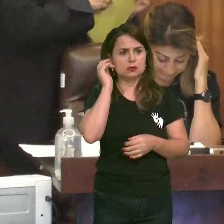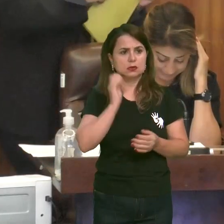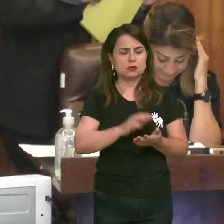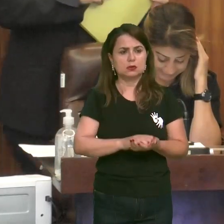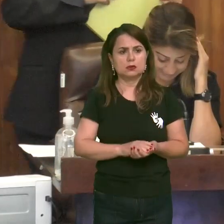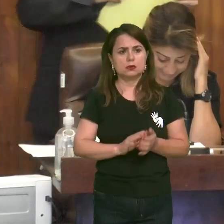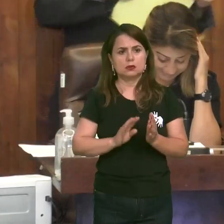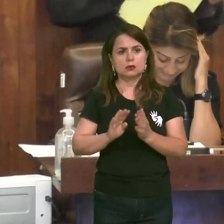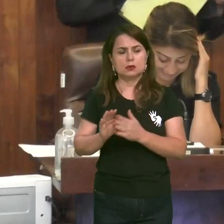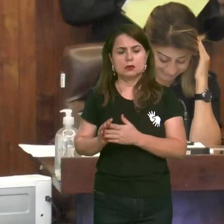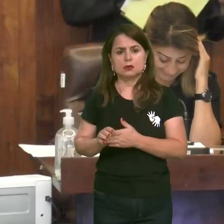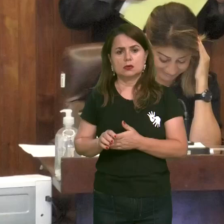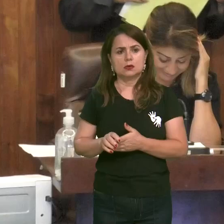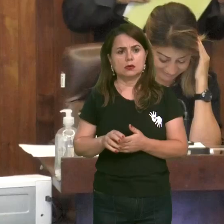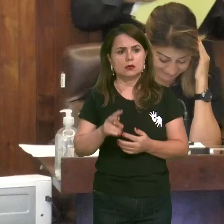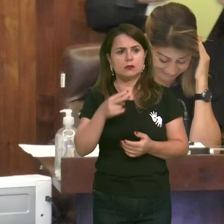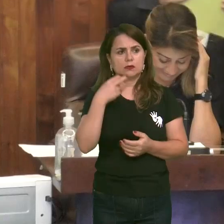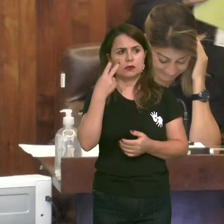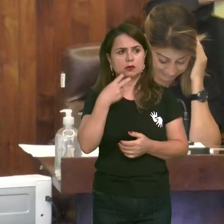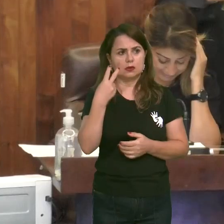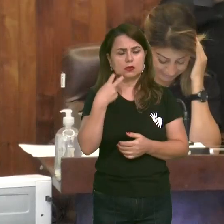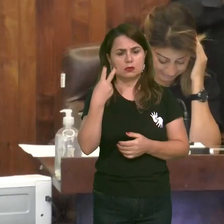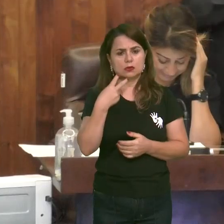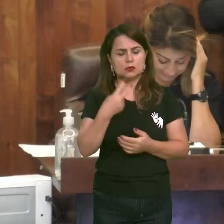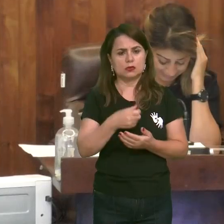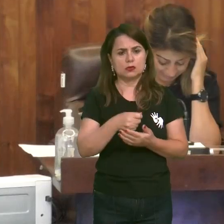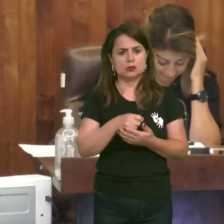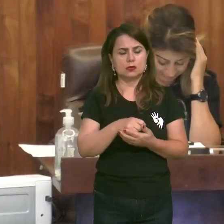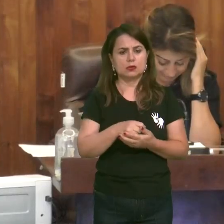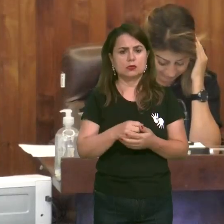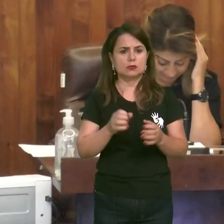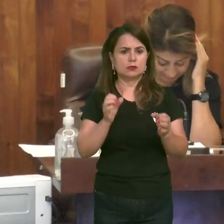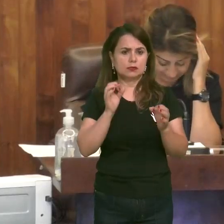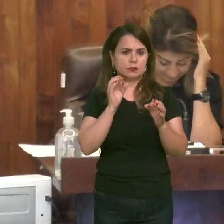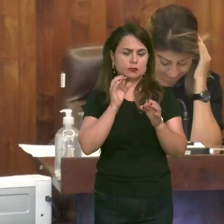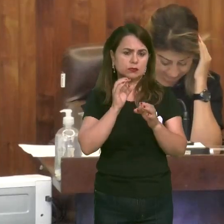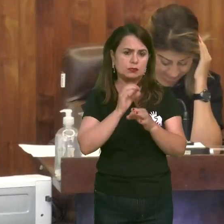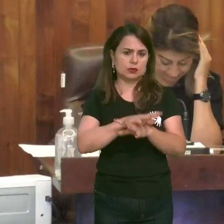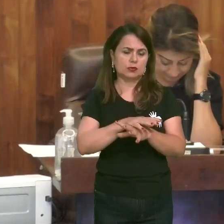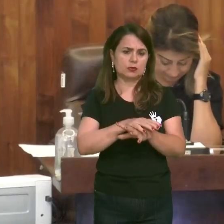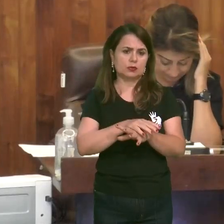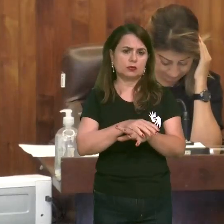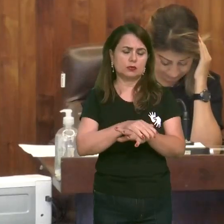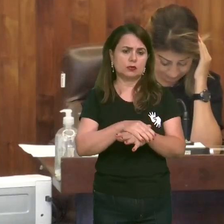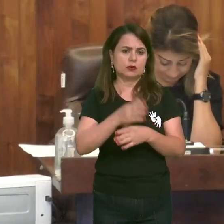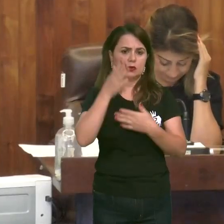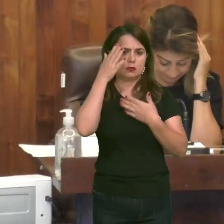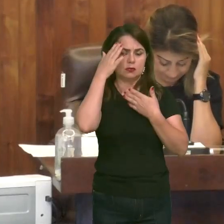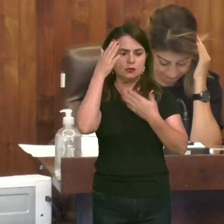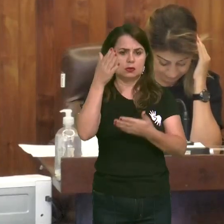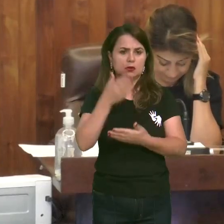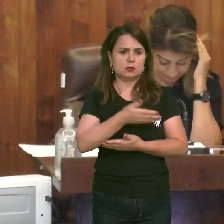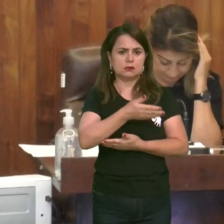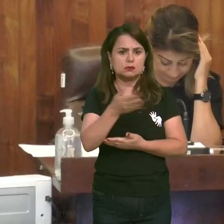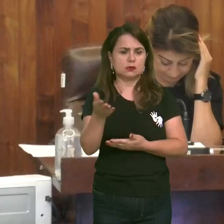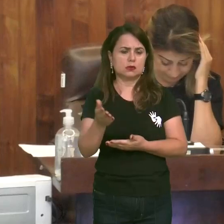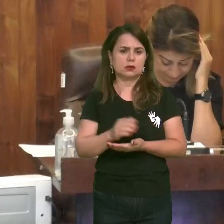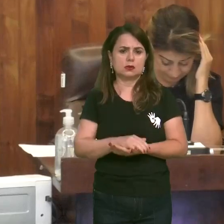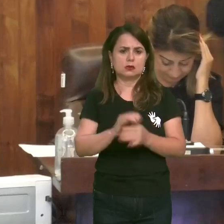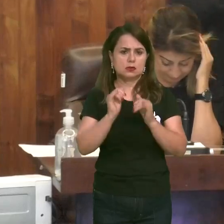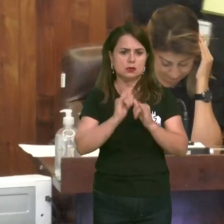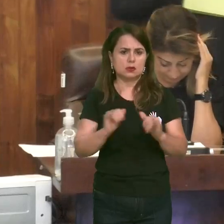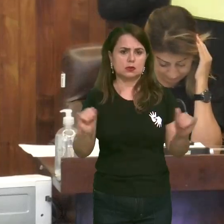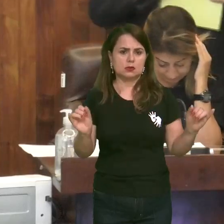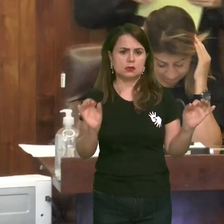consulto não havendo vereadores inscritos não havendo mais matéria ser tratada agradecendo a presença colaboração de todos